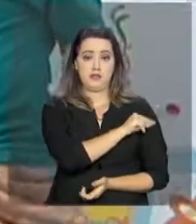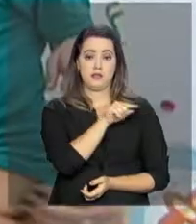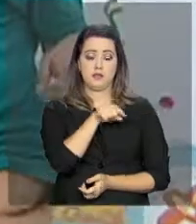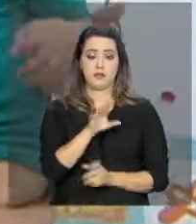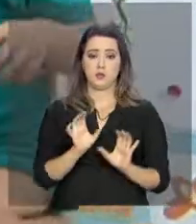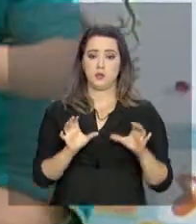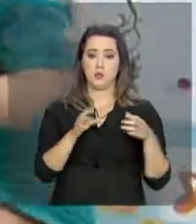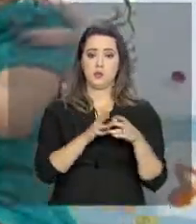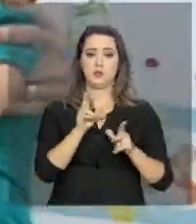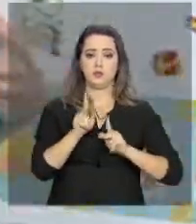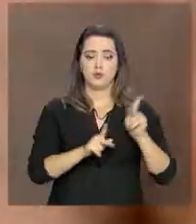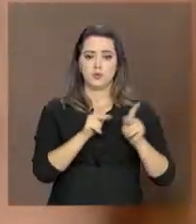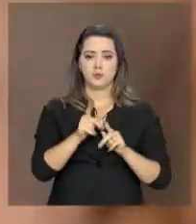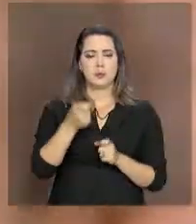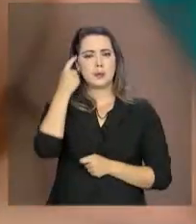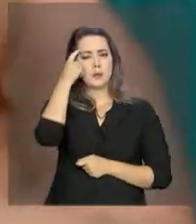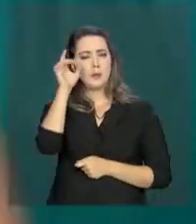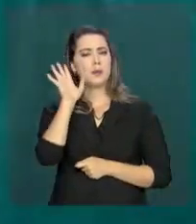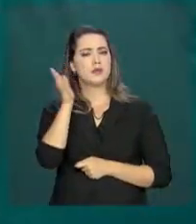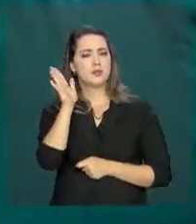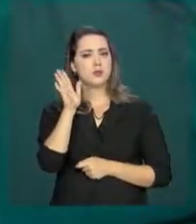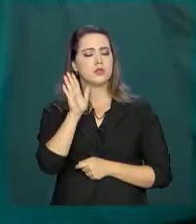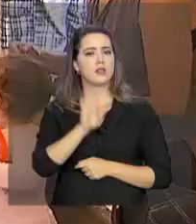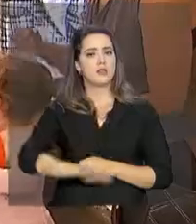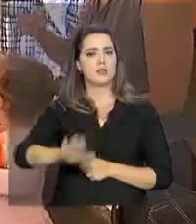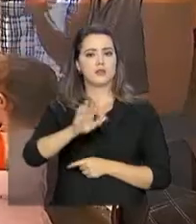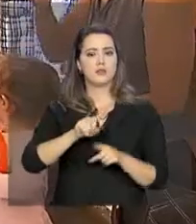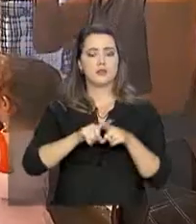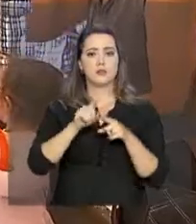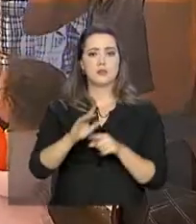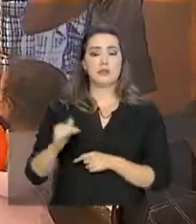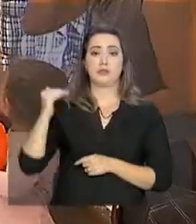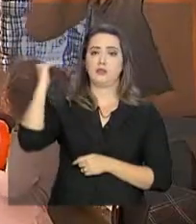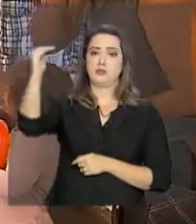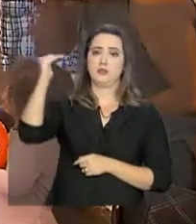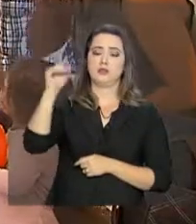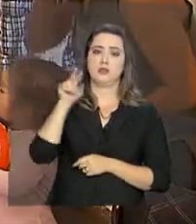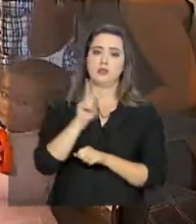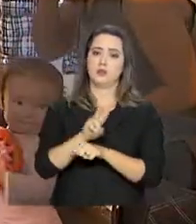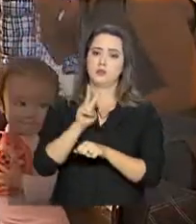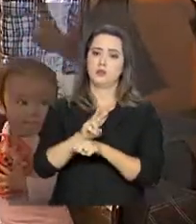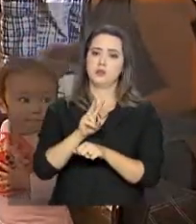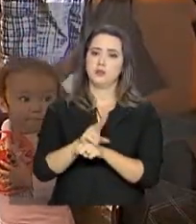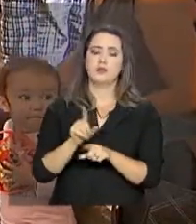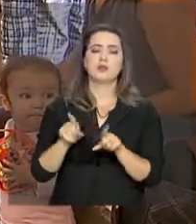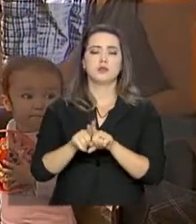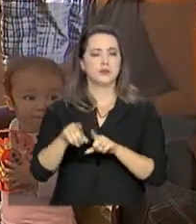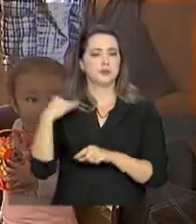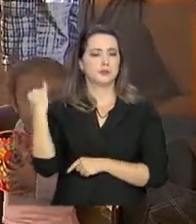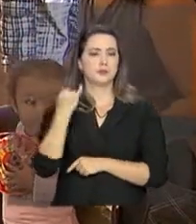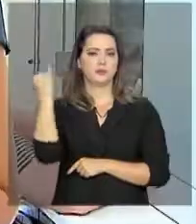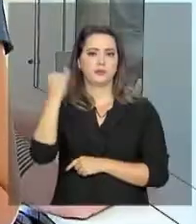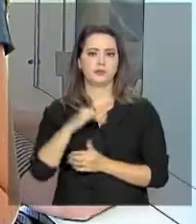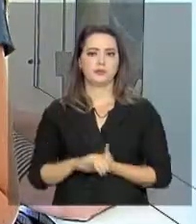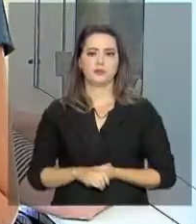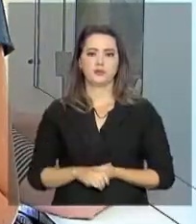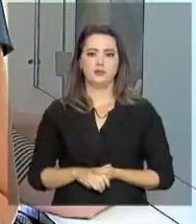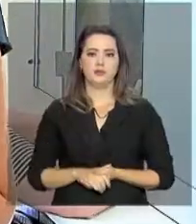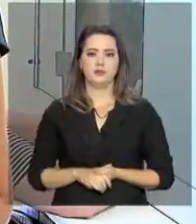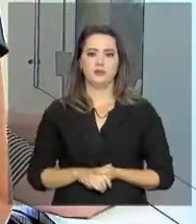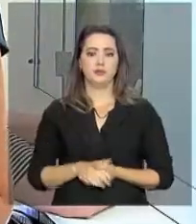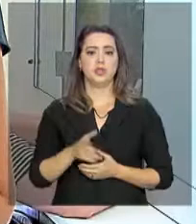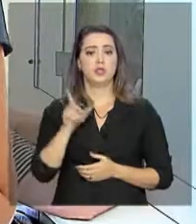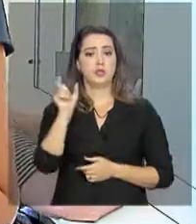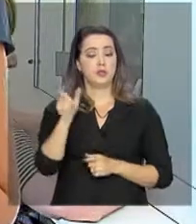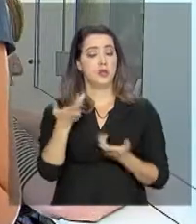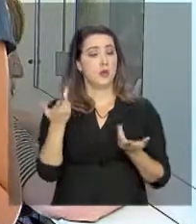boa parte da população pensa logo nas crianças. Mas na idade adulta, essa proteção também é muito importante. A recomendação é